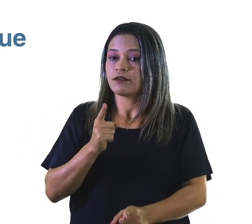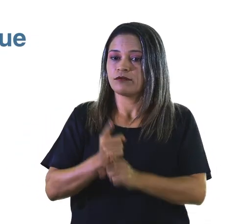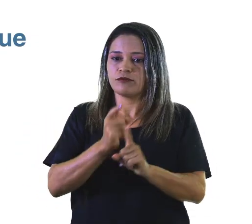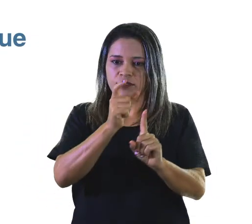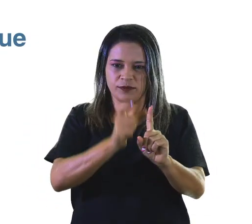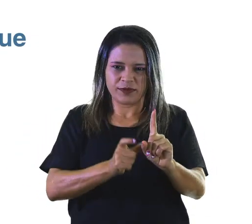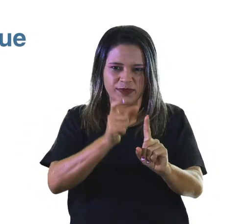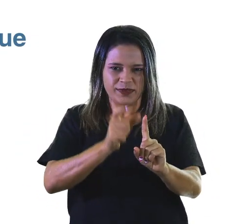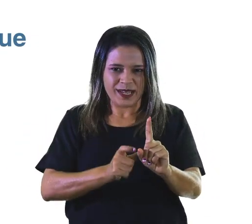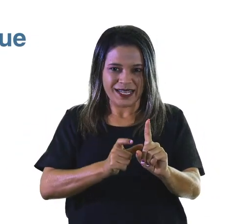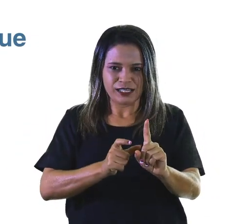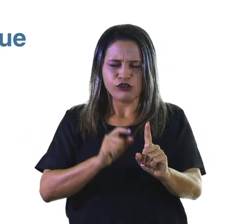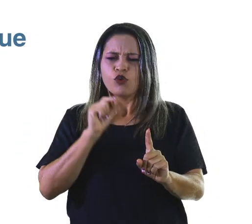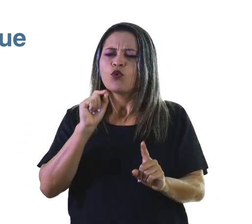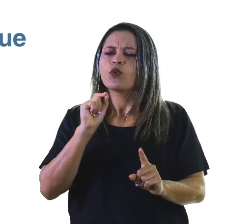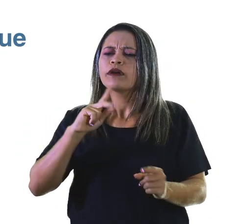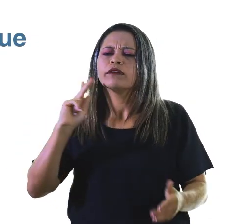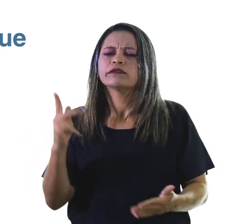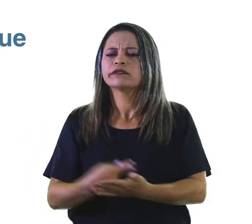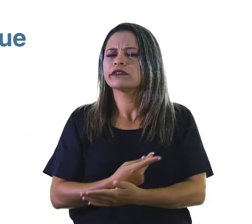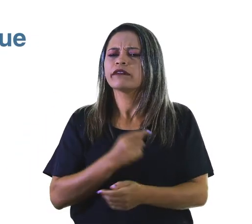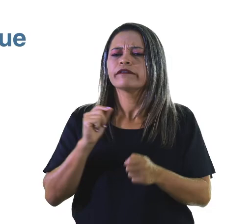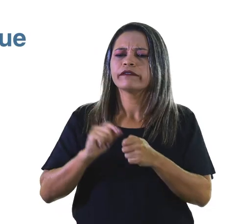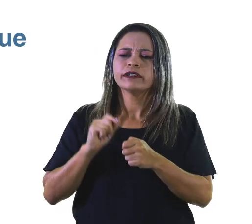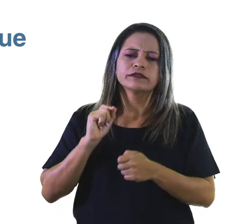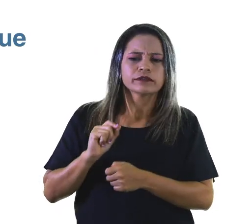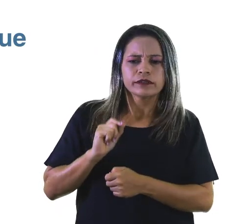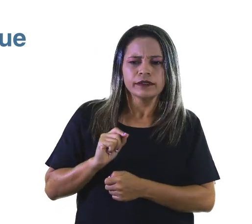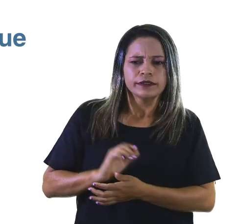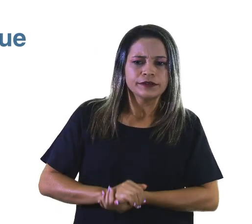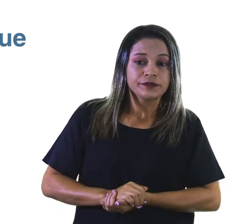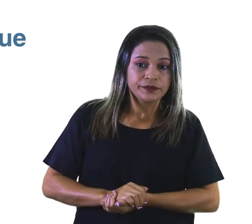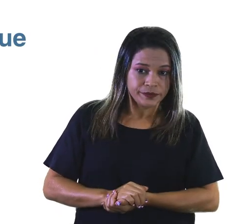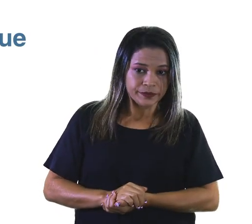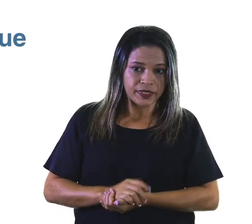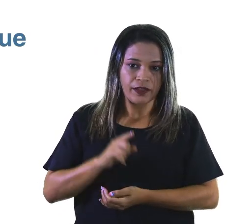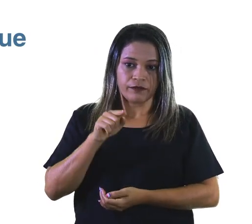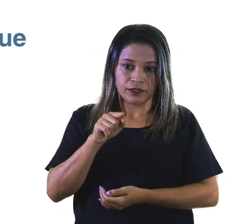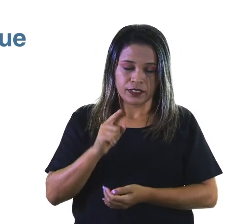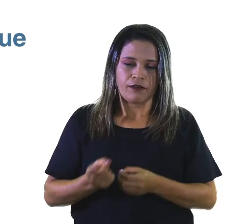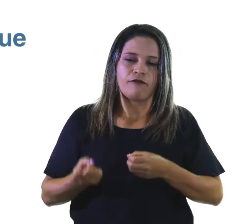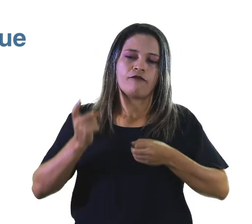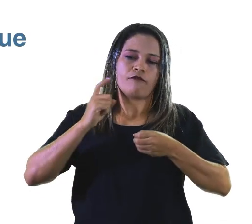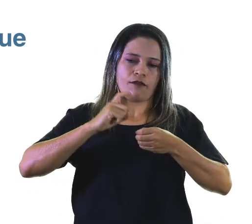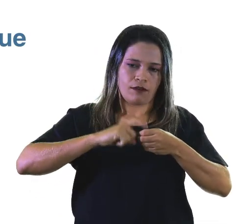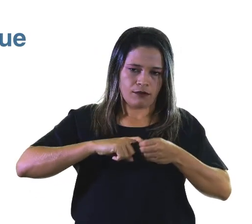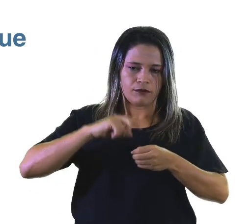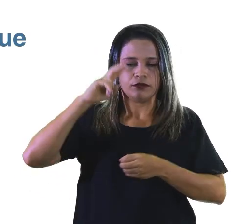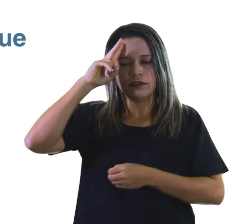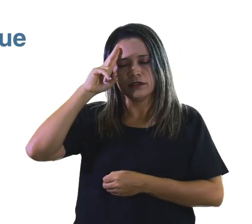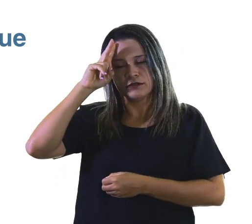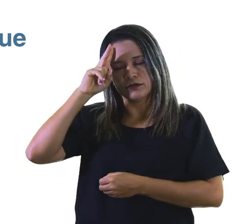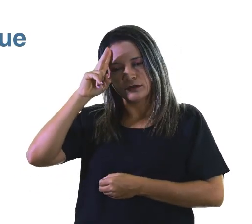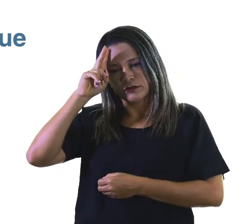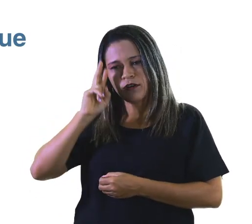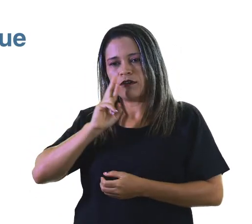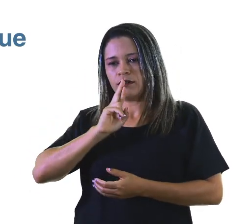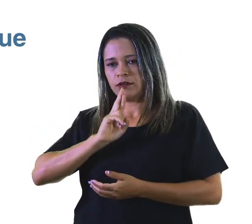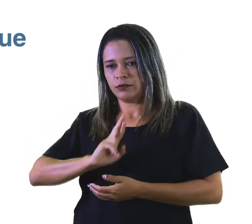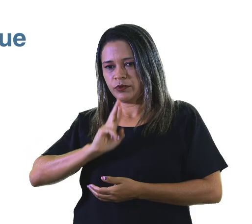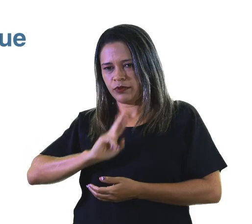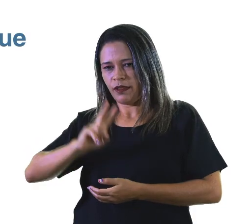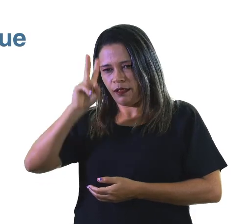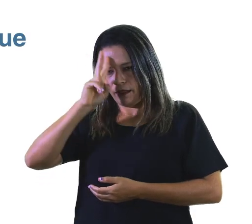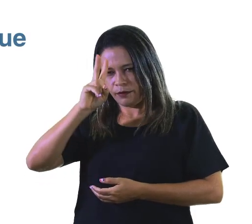que aconteceu? O que ele foi fazer? Aí você vai voltar lá na história e contar tudo, porque teve toda uma trajetória,